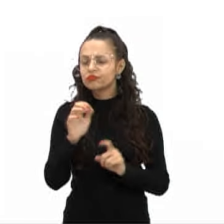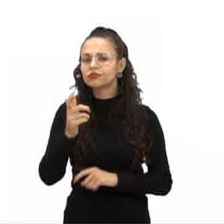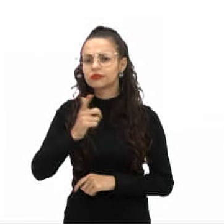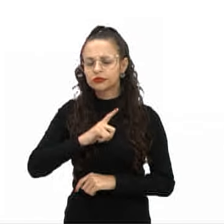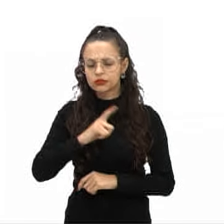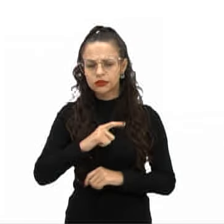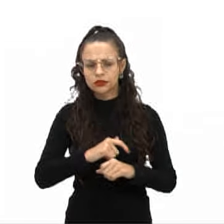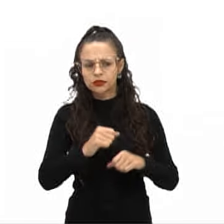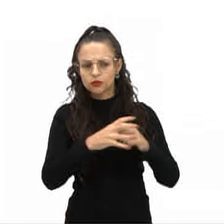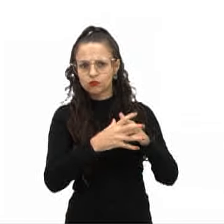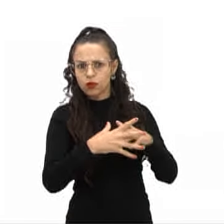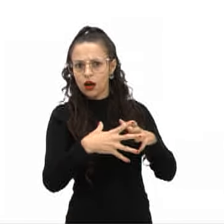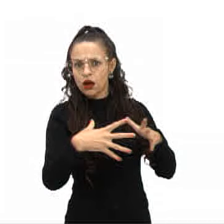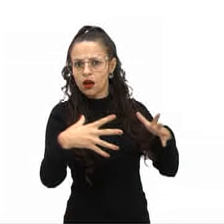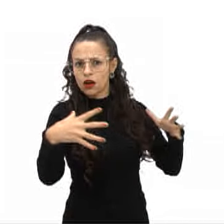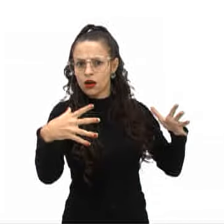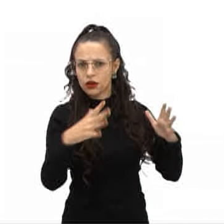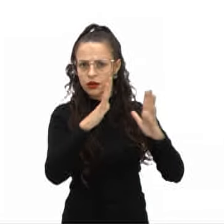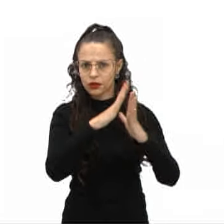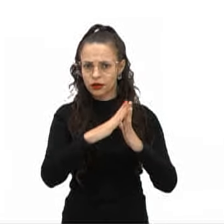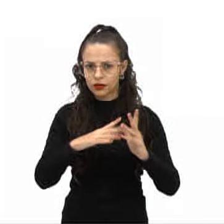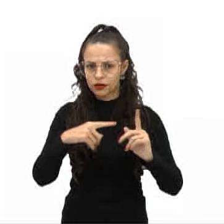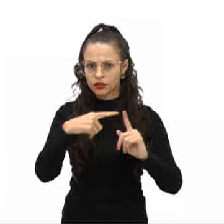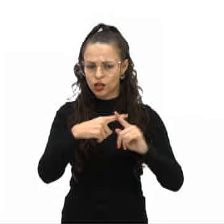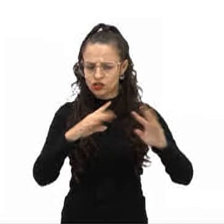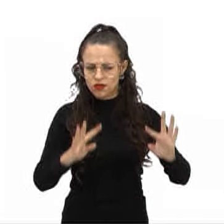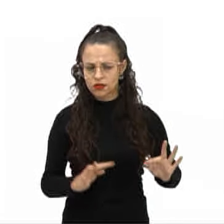grandes igrejas, dos grandes templos, né,